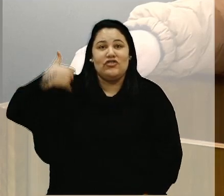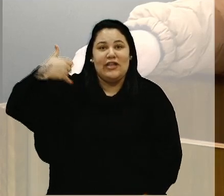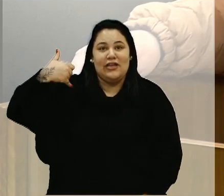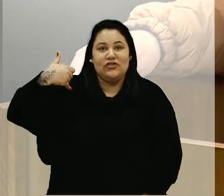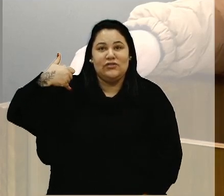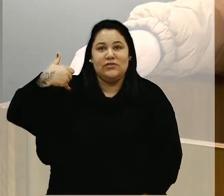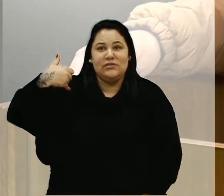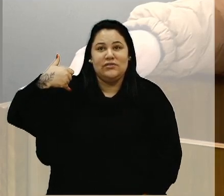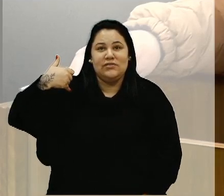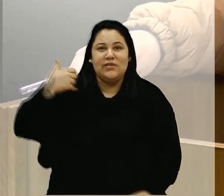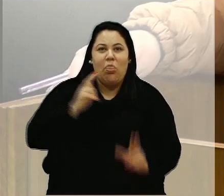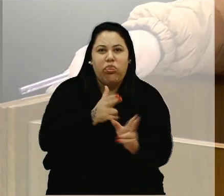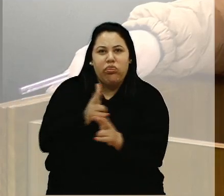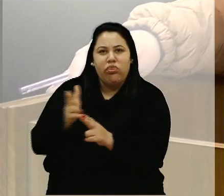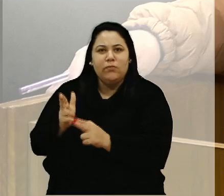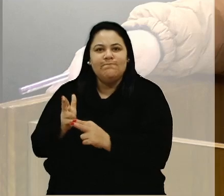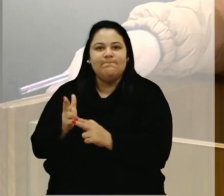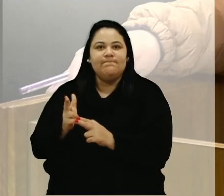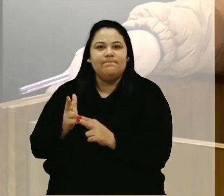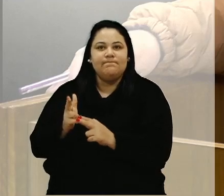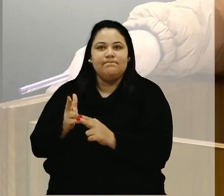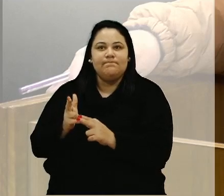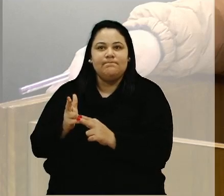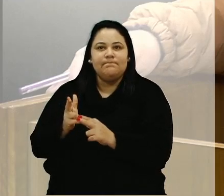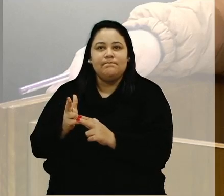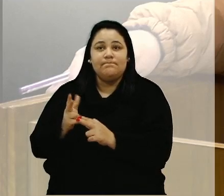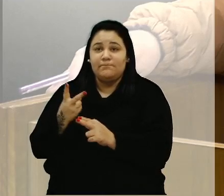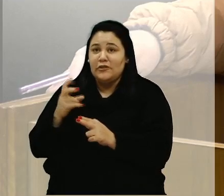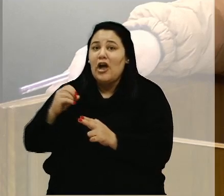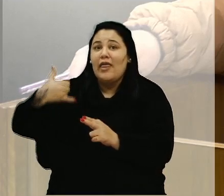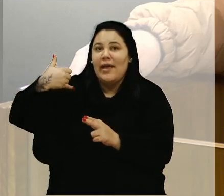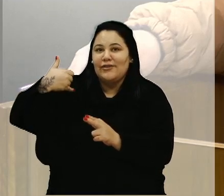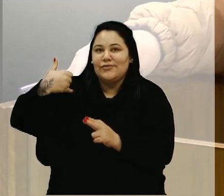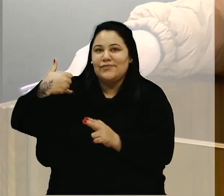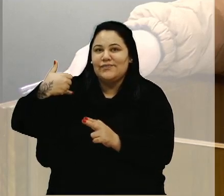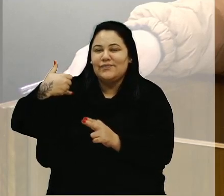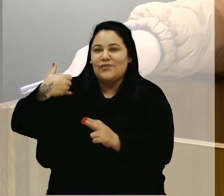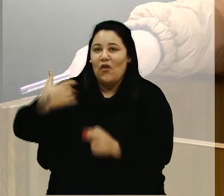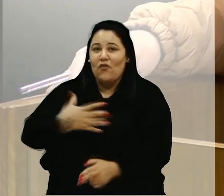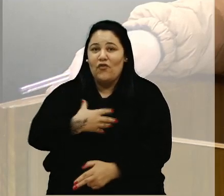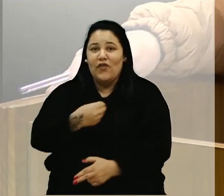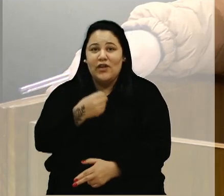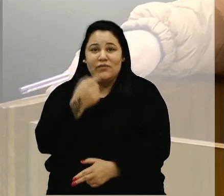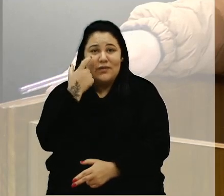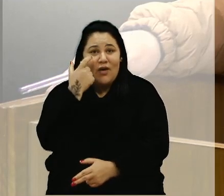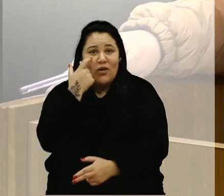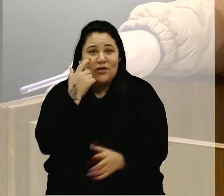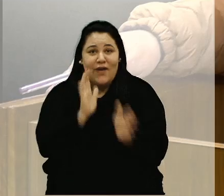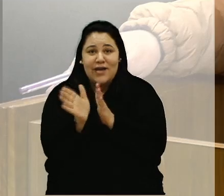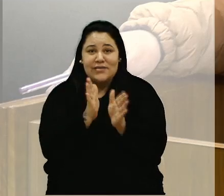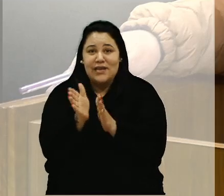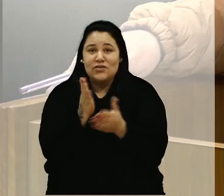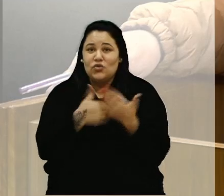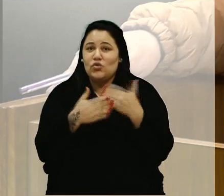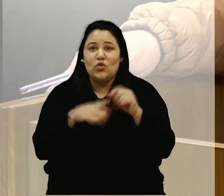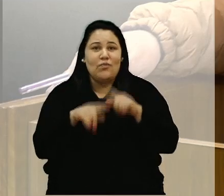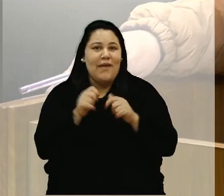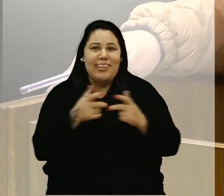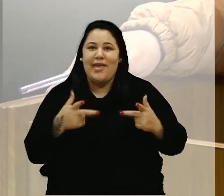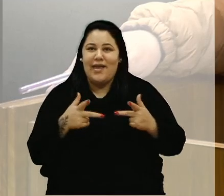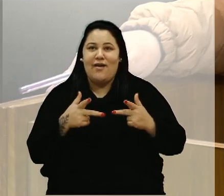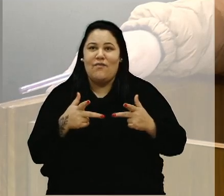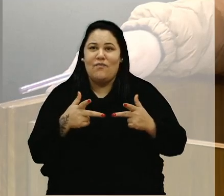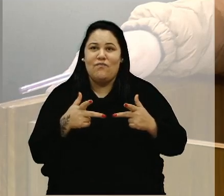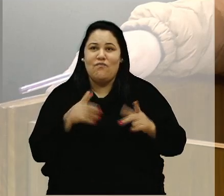assassino, um terrorista. Os seus filhos estão consumindo todo tipo de material nas redes sociais e isso pode estar influenciando na